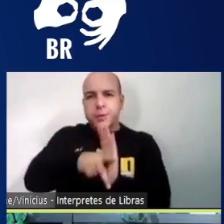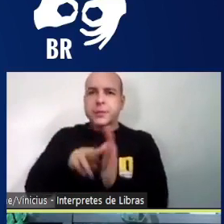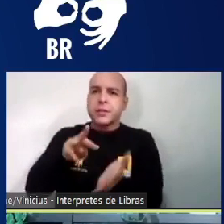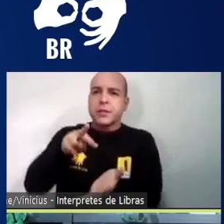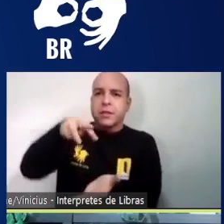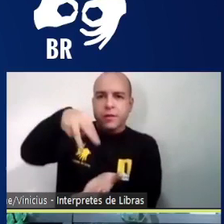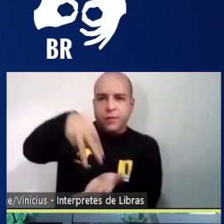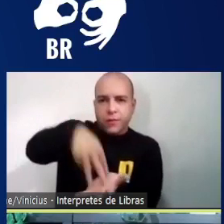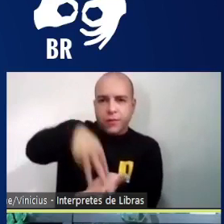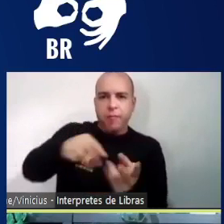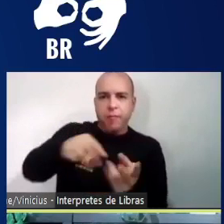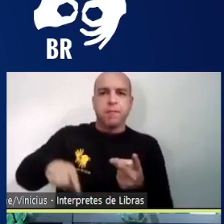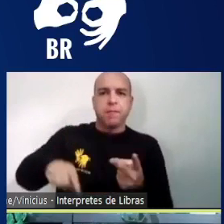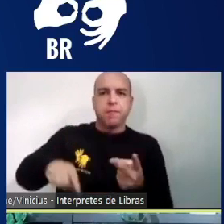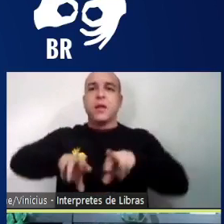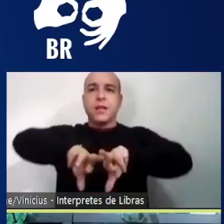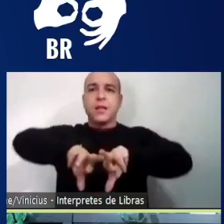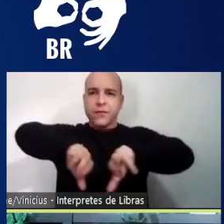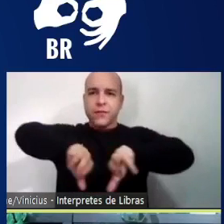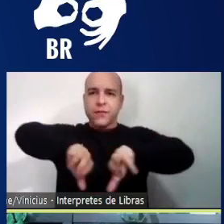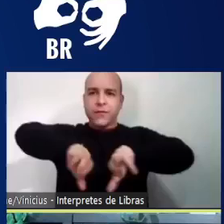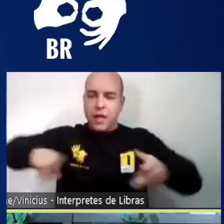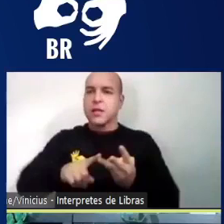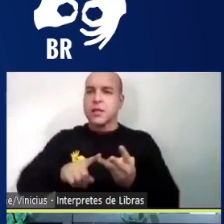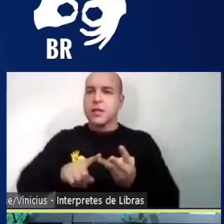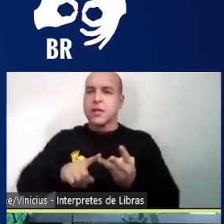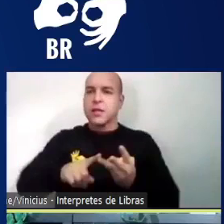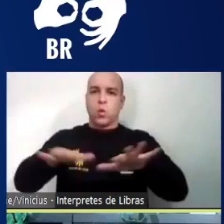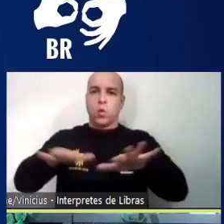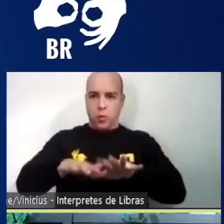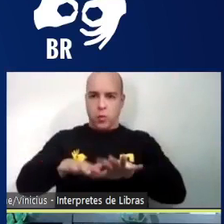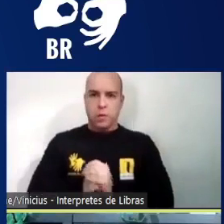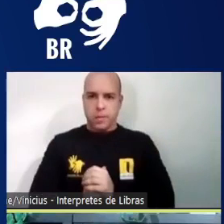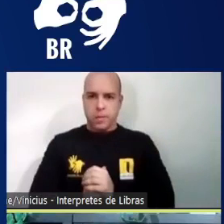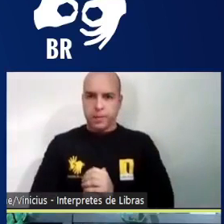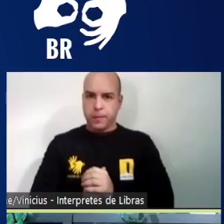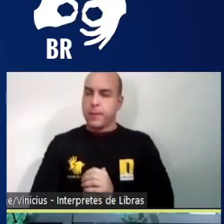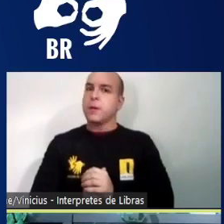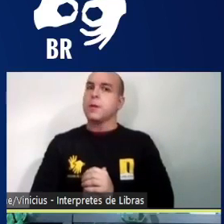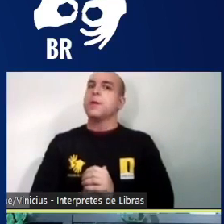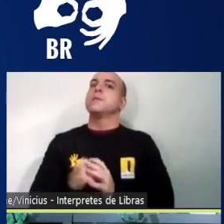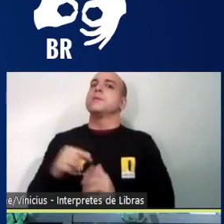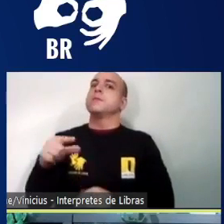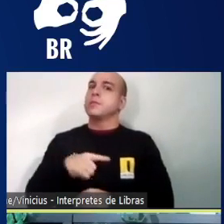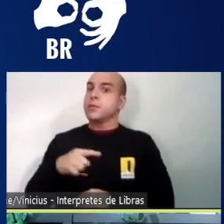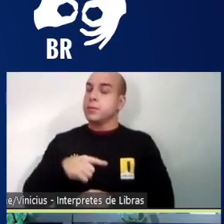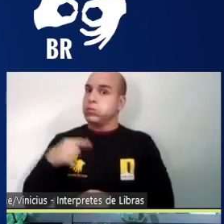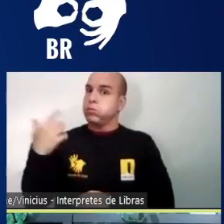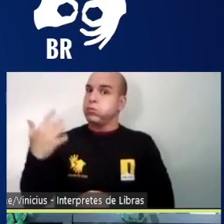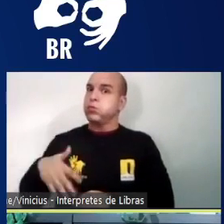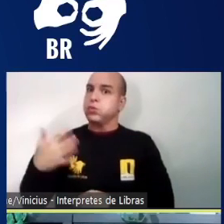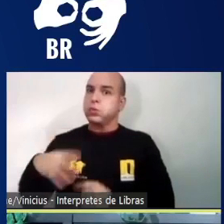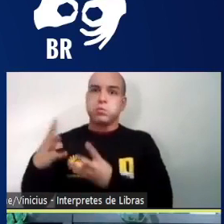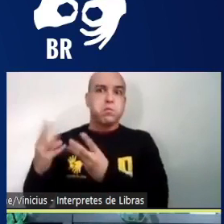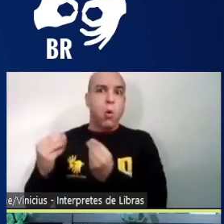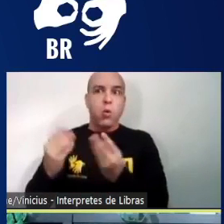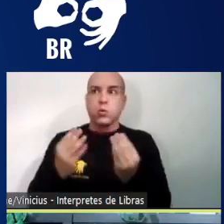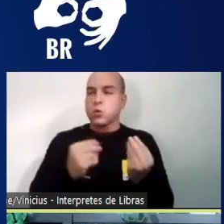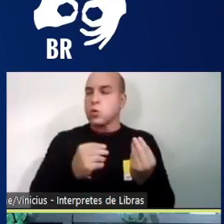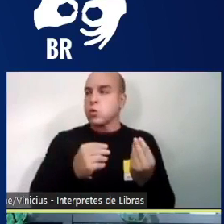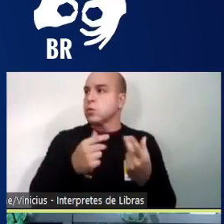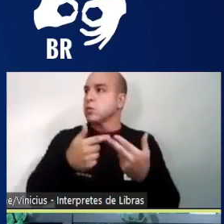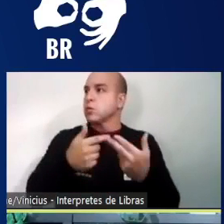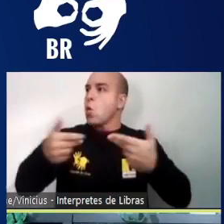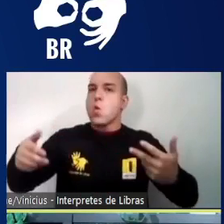equidade e da inclusão. Esse universo ainda a ser desvendado. Eu quero